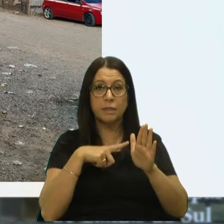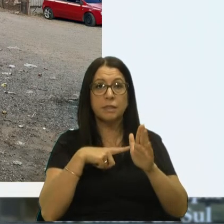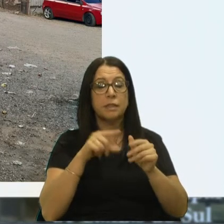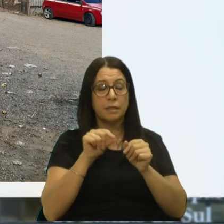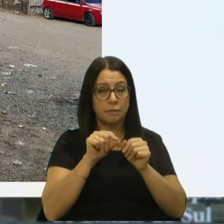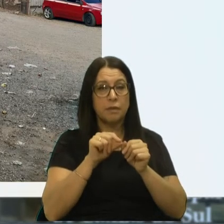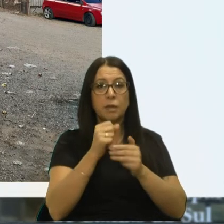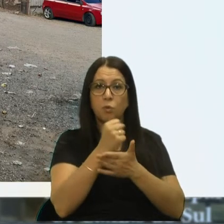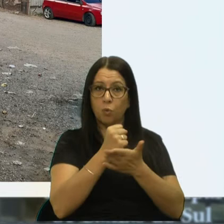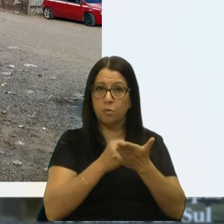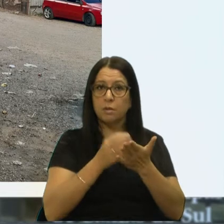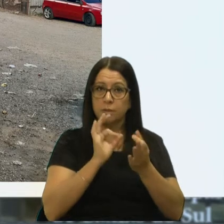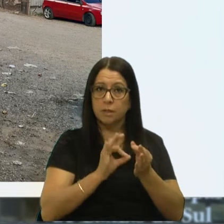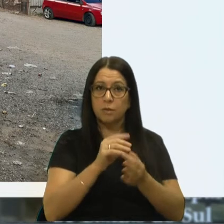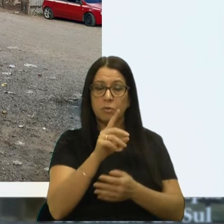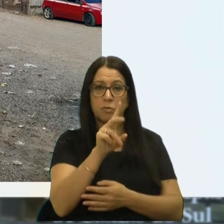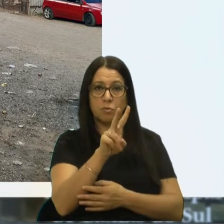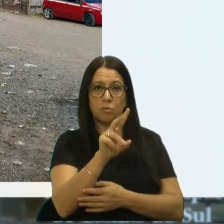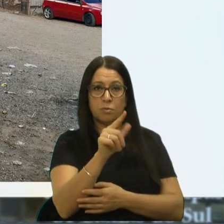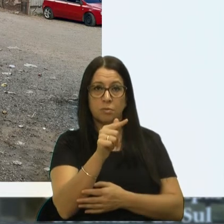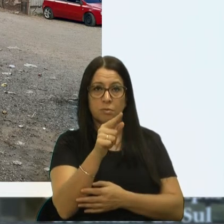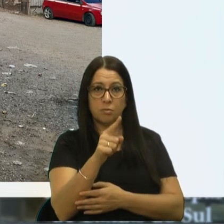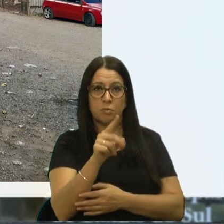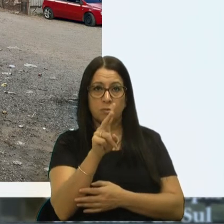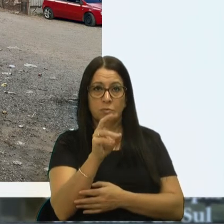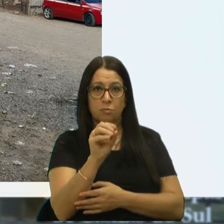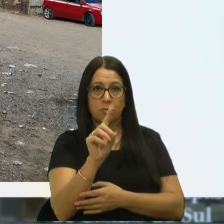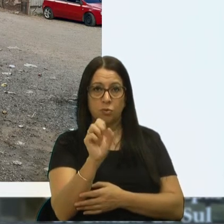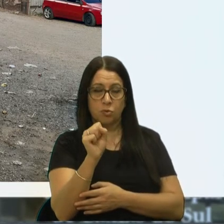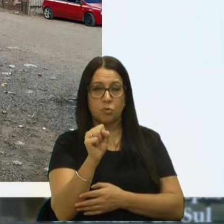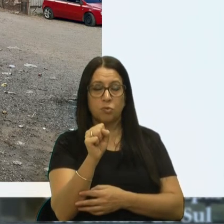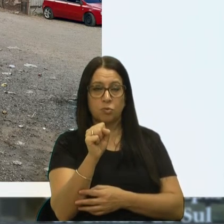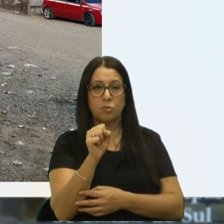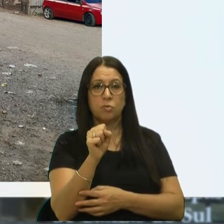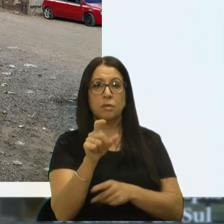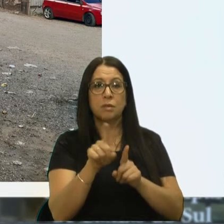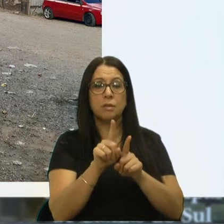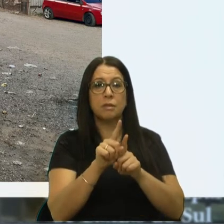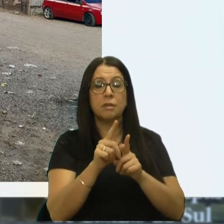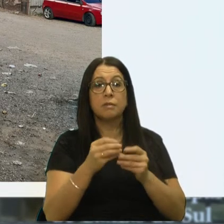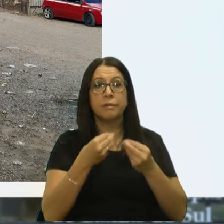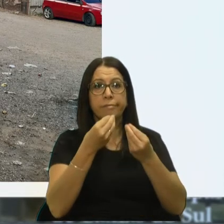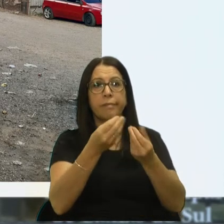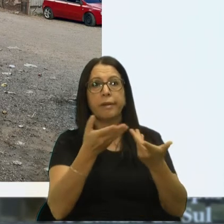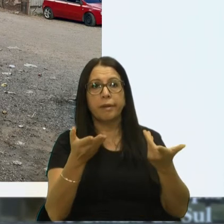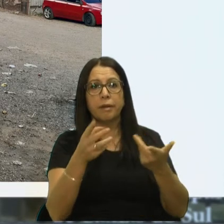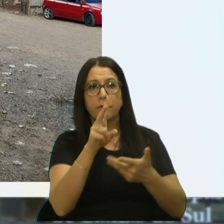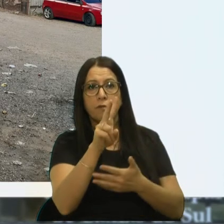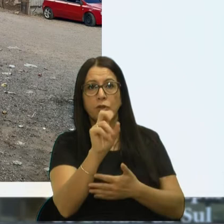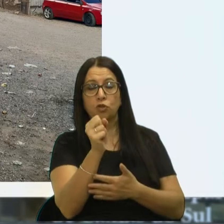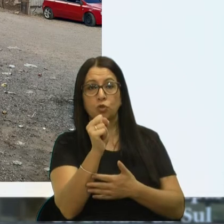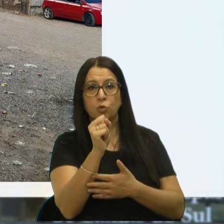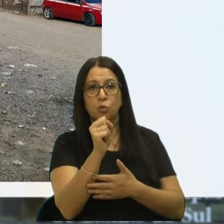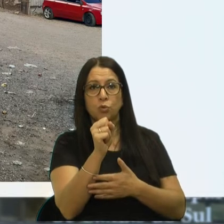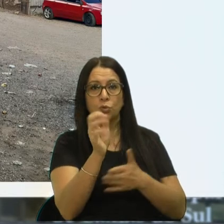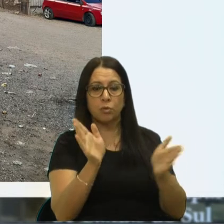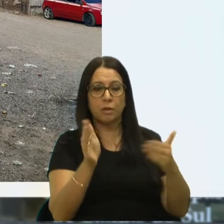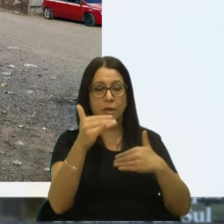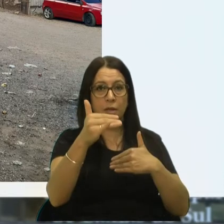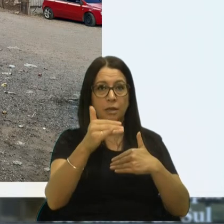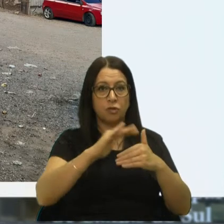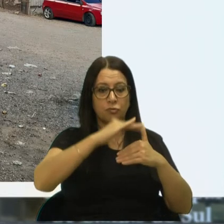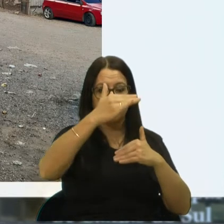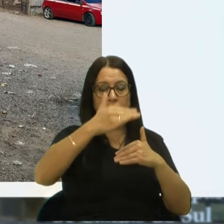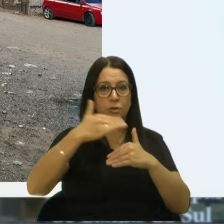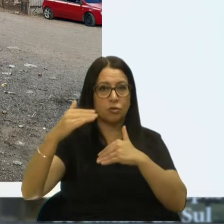um contrato número 271 de 2018, no qual disponibiliza 28 caixas